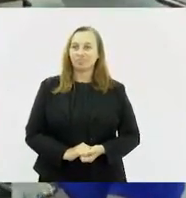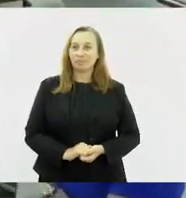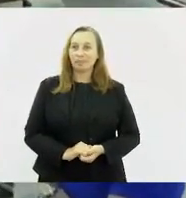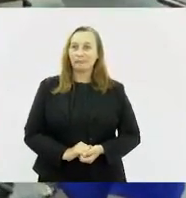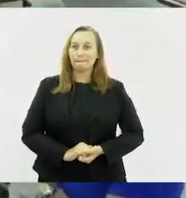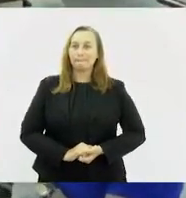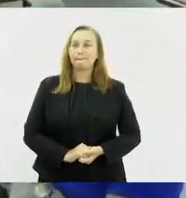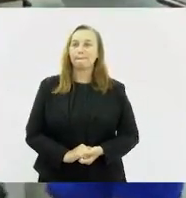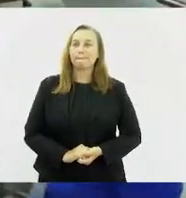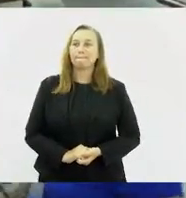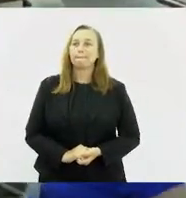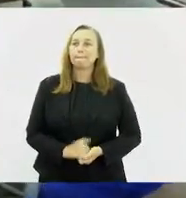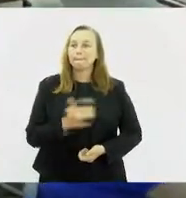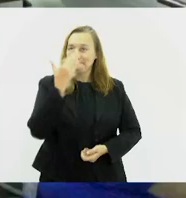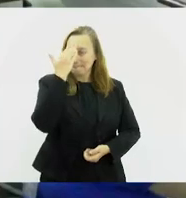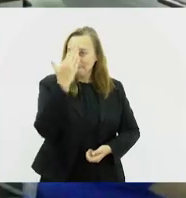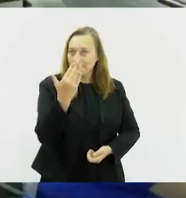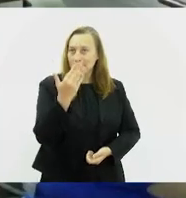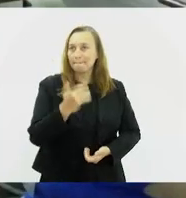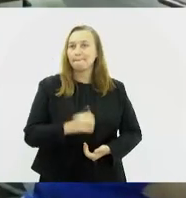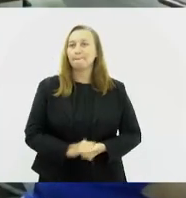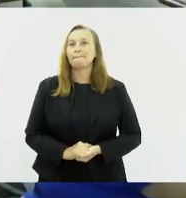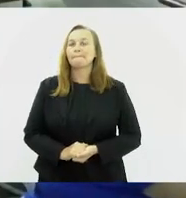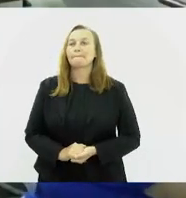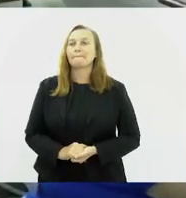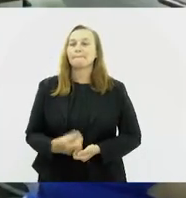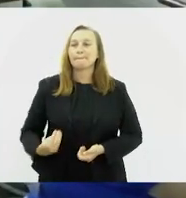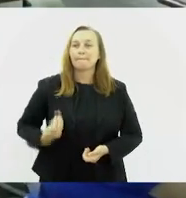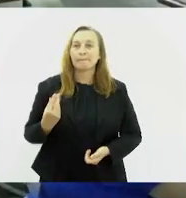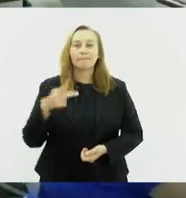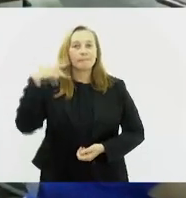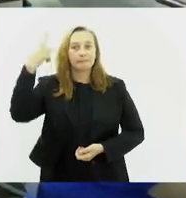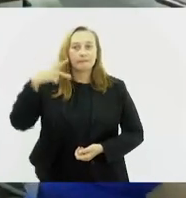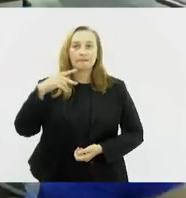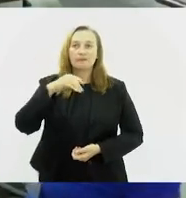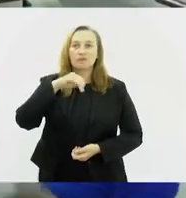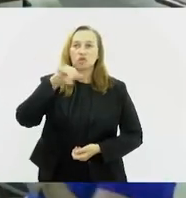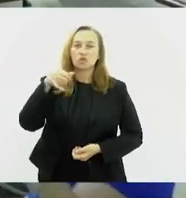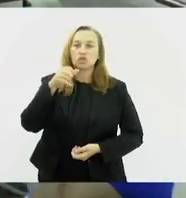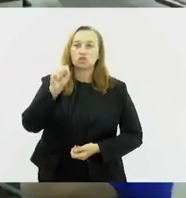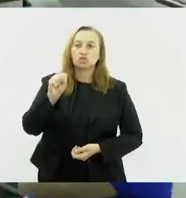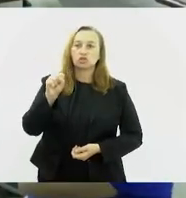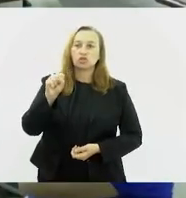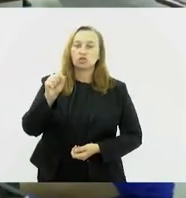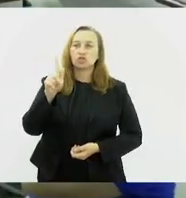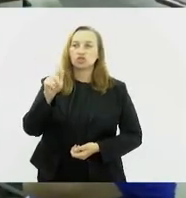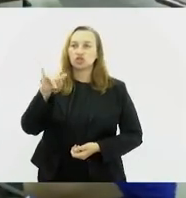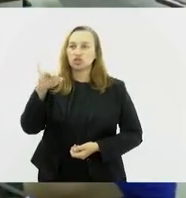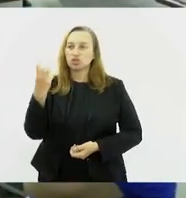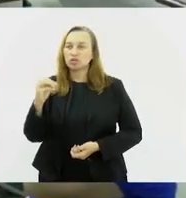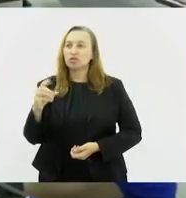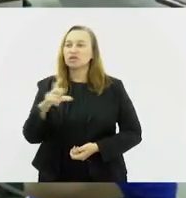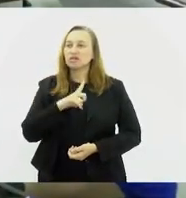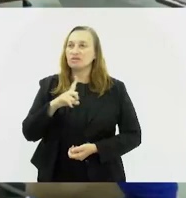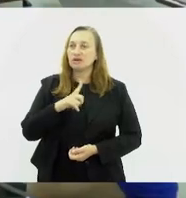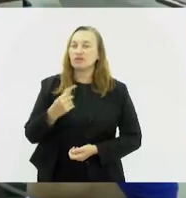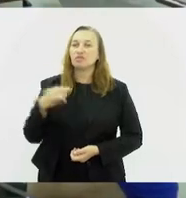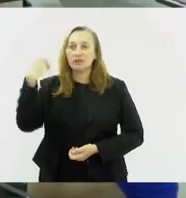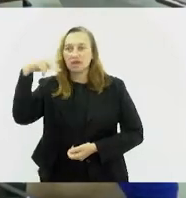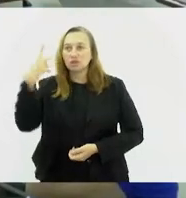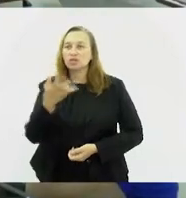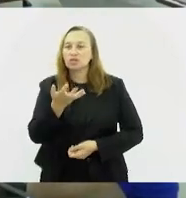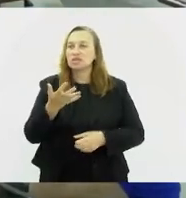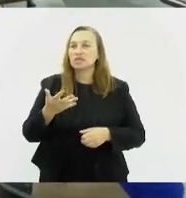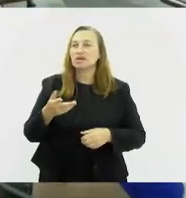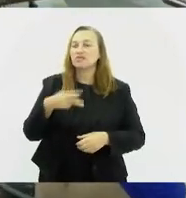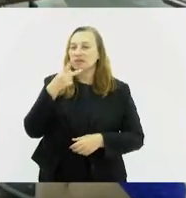Queria aqui agradecer a presença do vereador Jorginho Fued. Se alguma autoridade aqui, vereadores, quiserem fazer